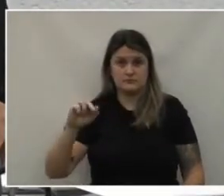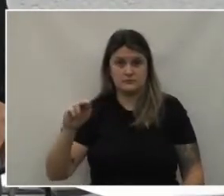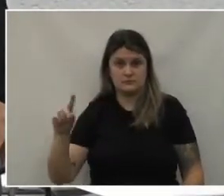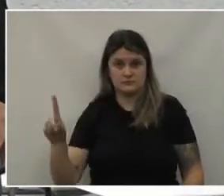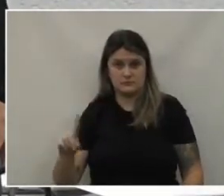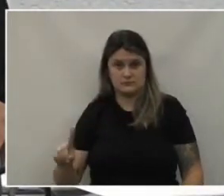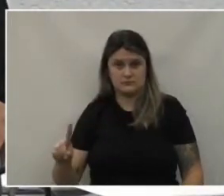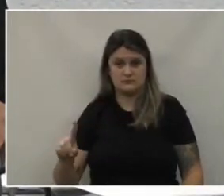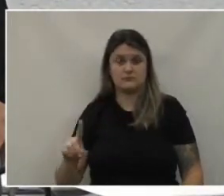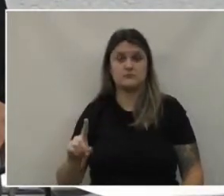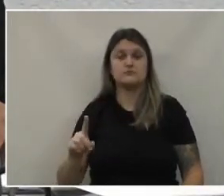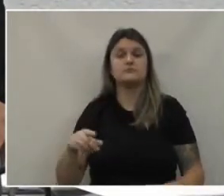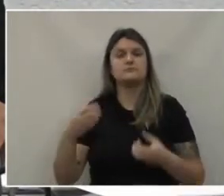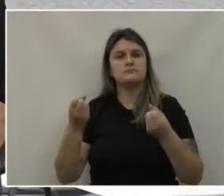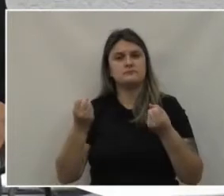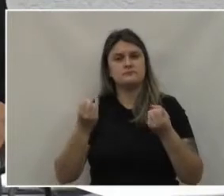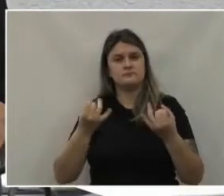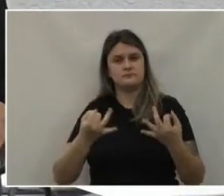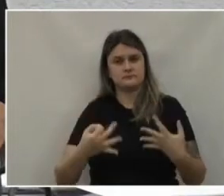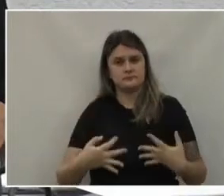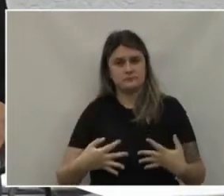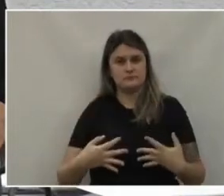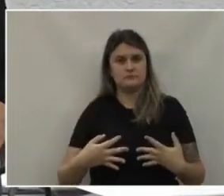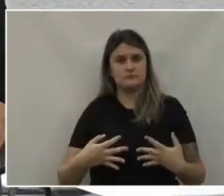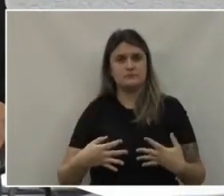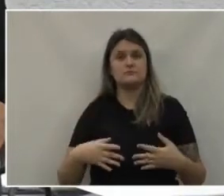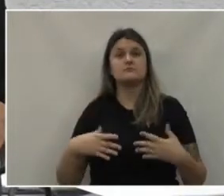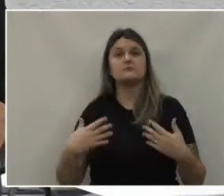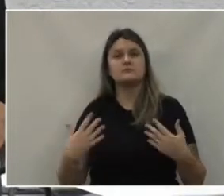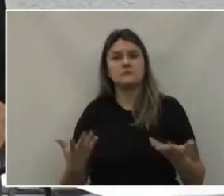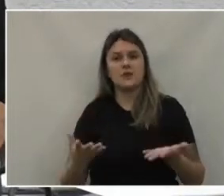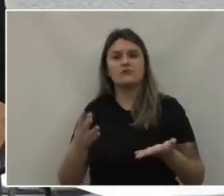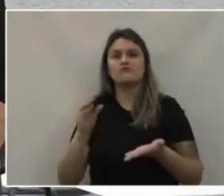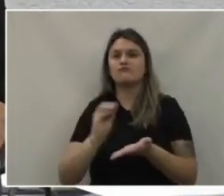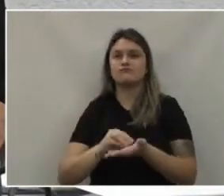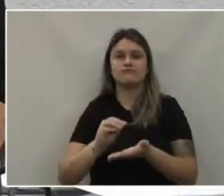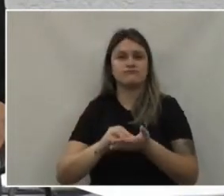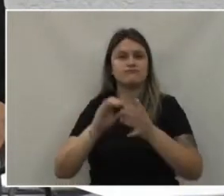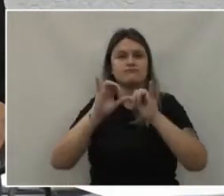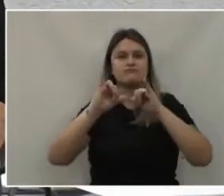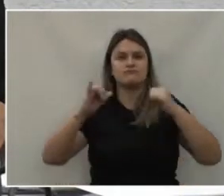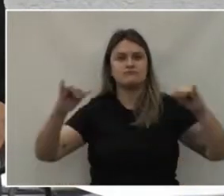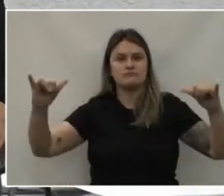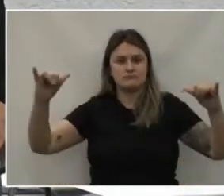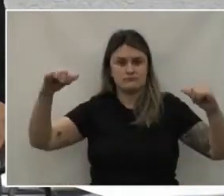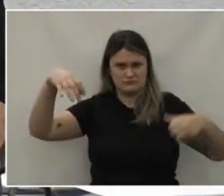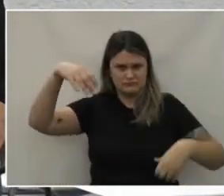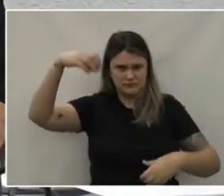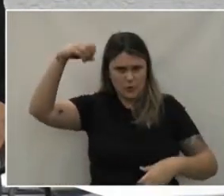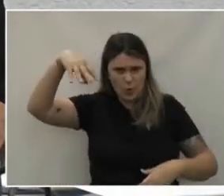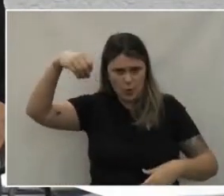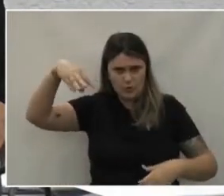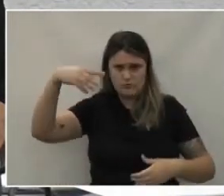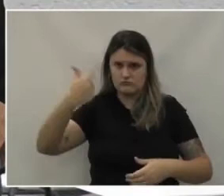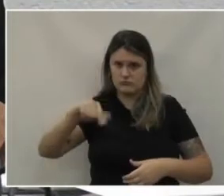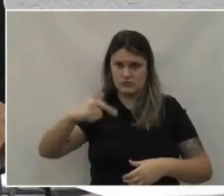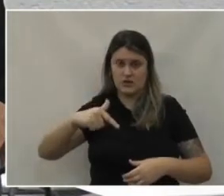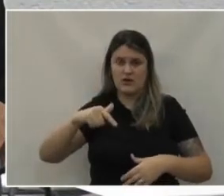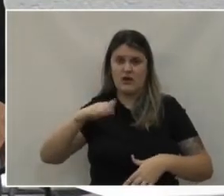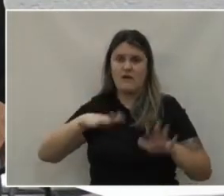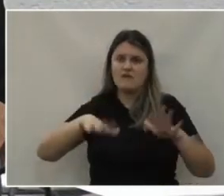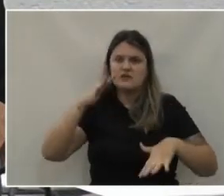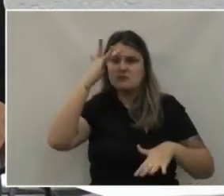Cristóvão. Justificativa. O fato de não haver iluminação no local deixa principalmente os